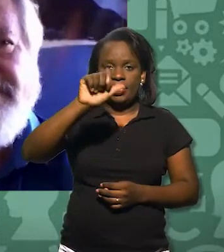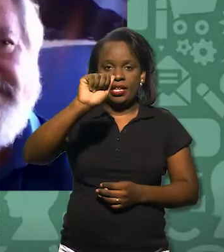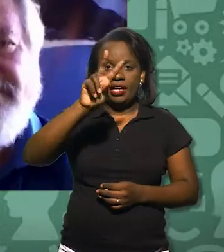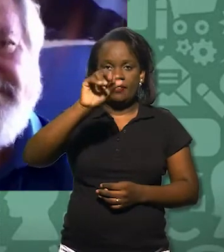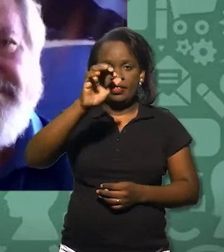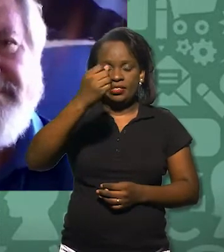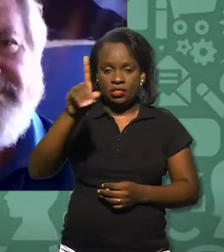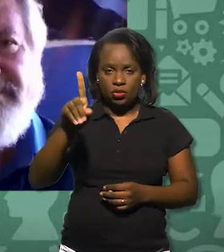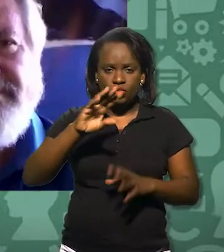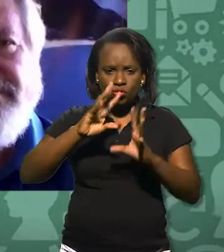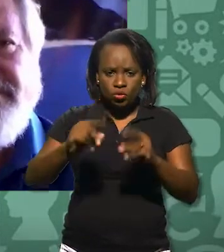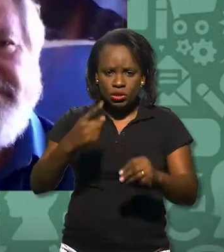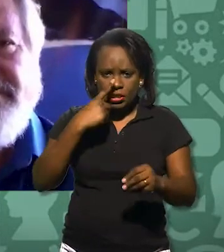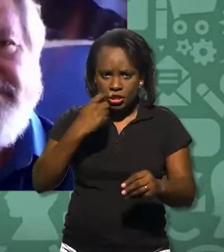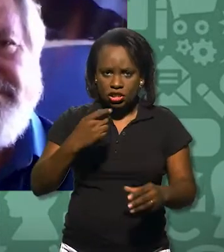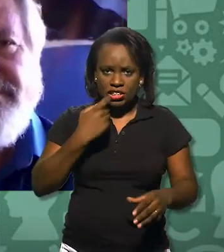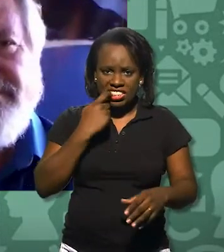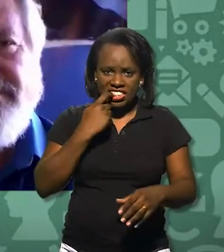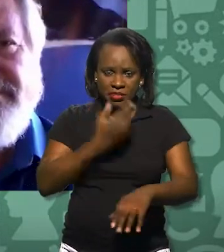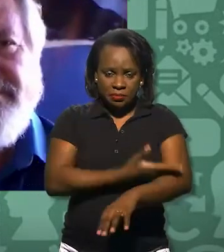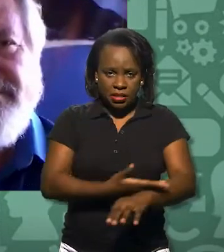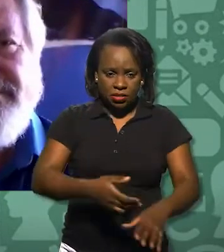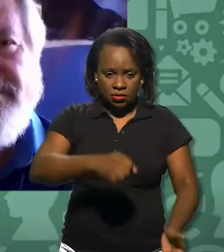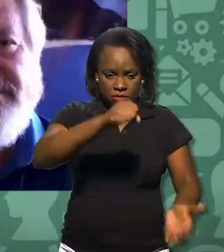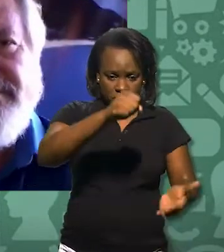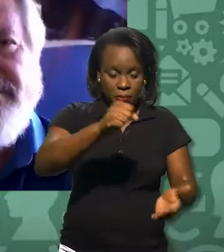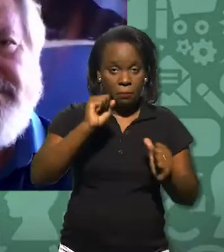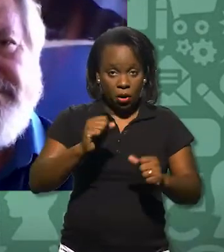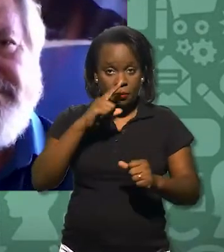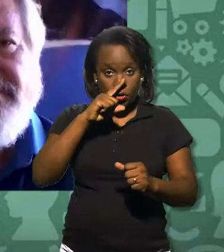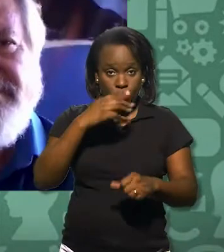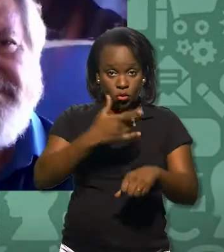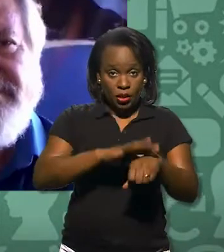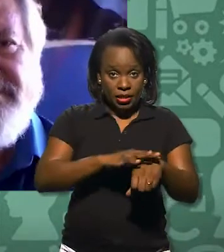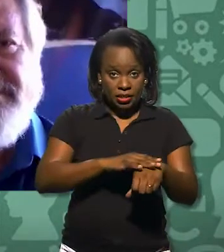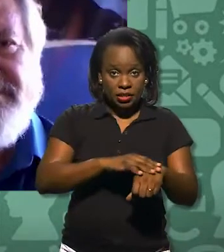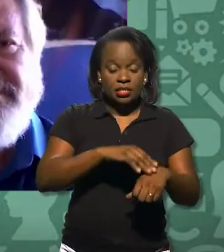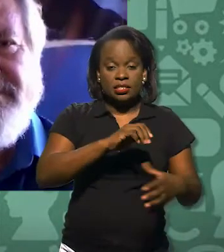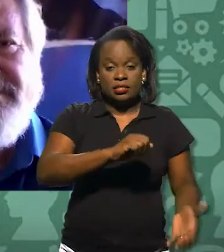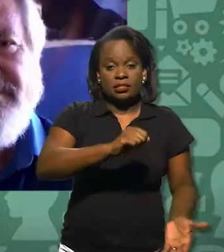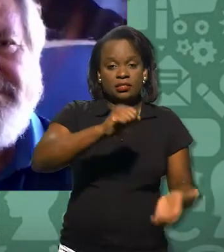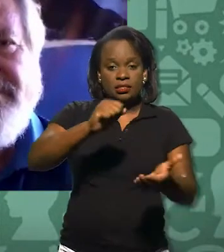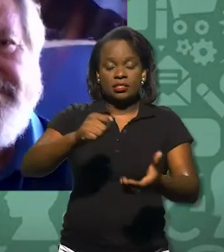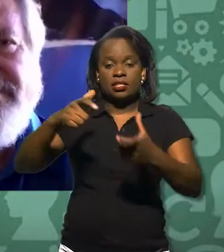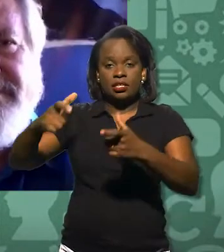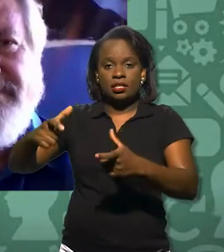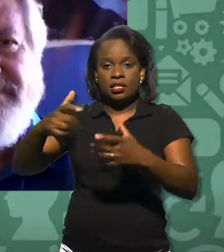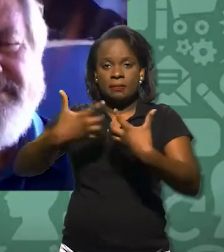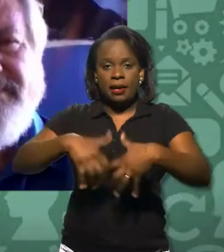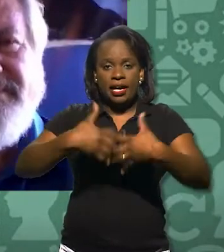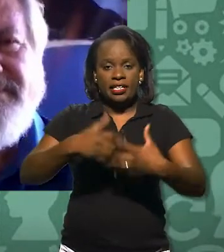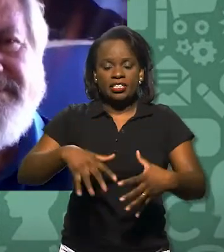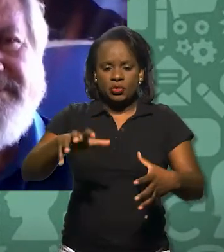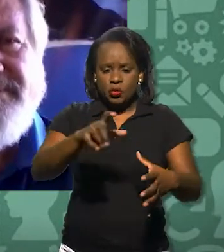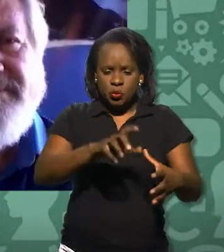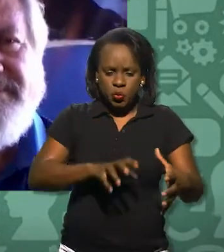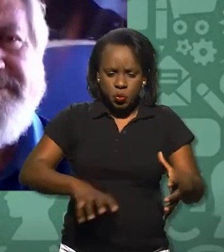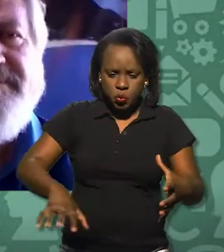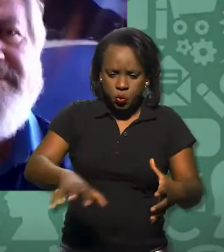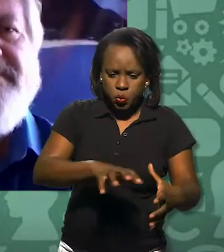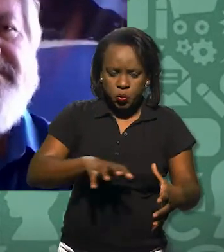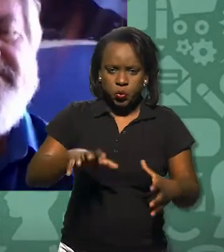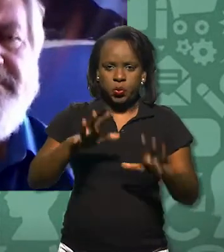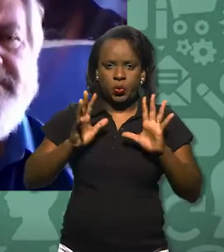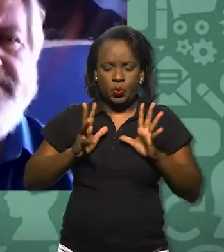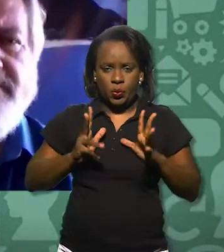os resíduos considerados infectantes, no saco branco, né, como a gente fala, eles são levados para um equipamento que faz a